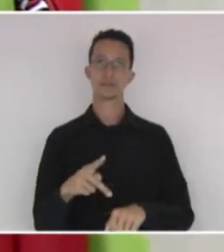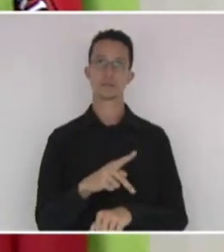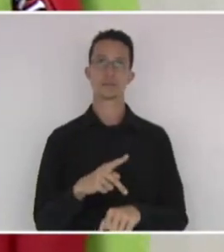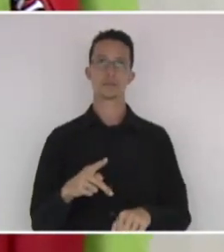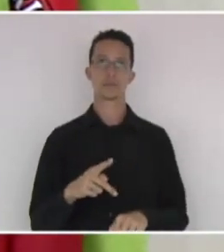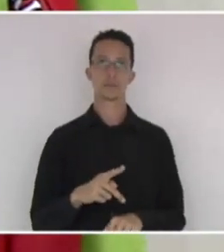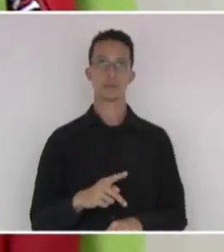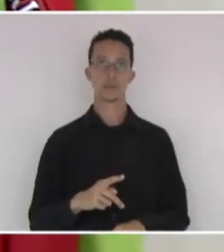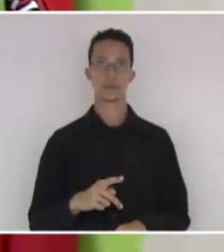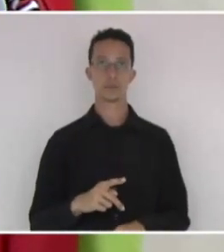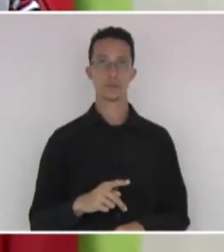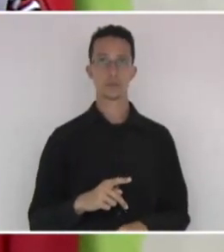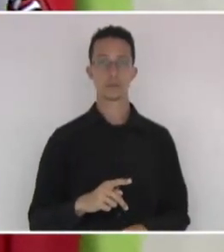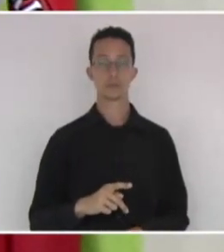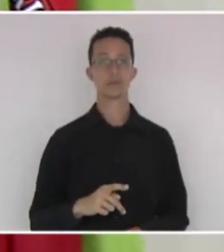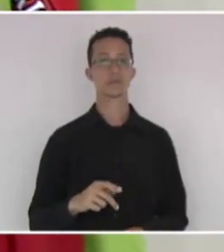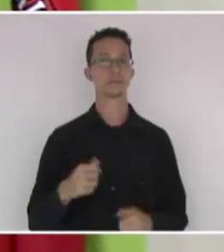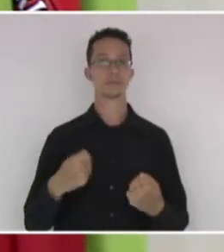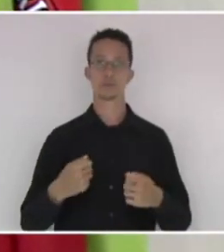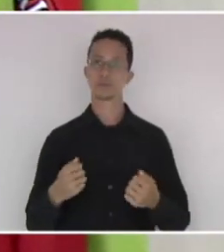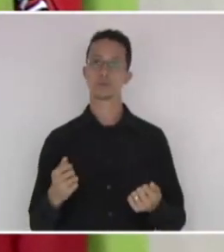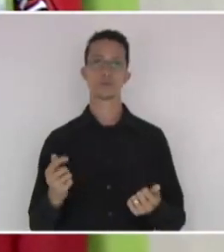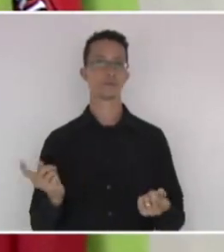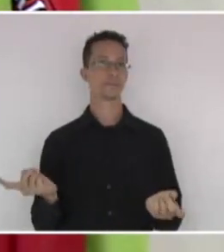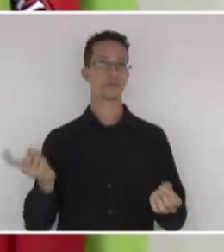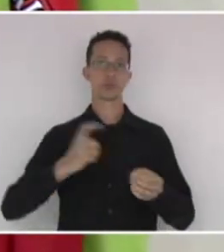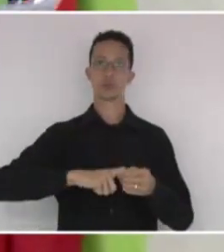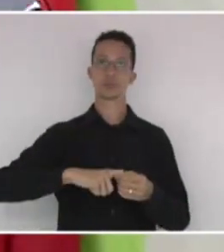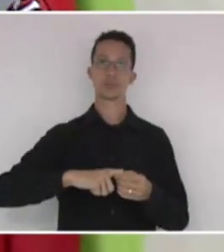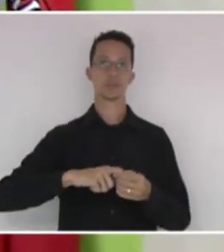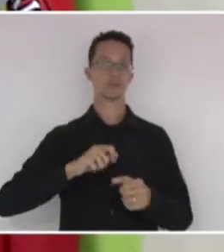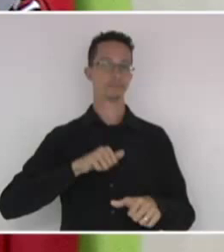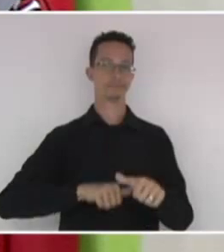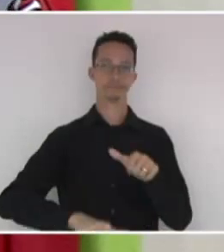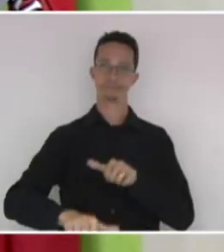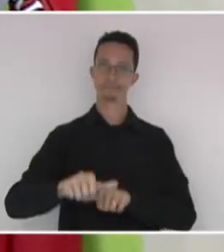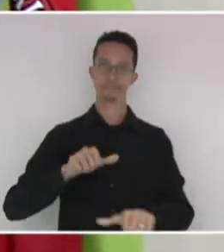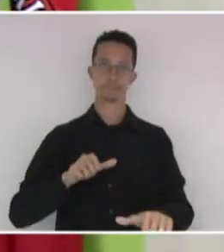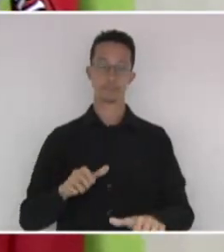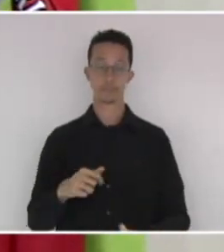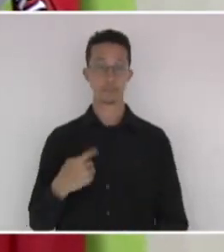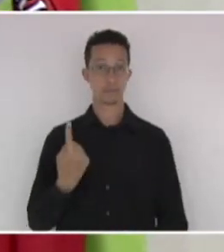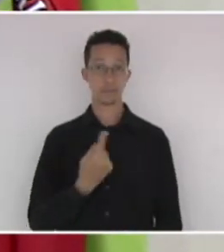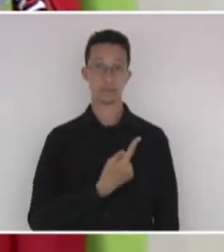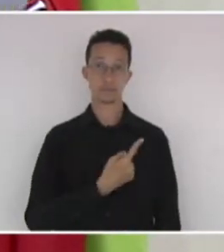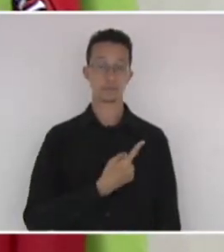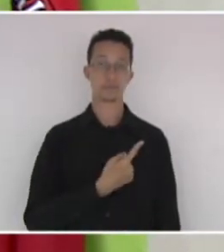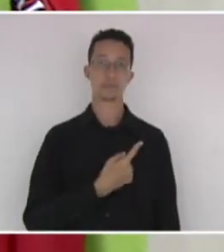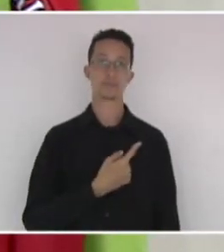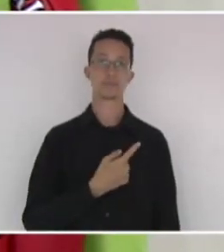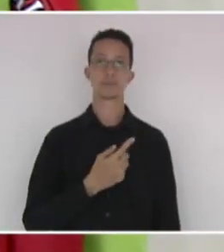revertendo ou reverteram completamente. Ou seja, estamos na contramão da tendência mundial que